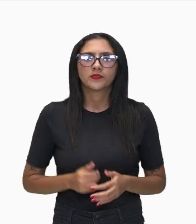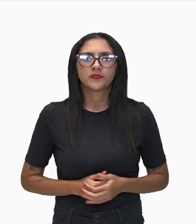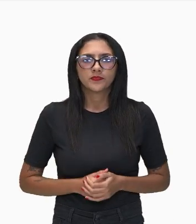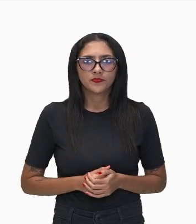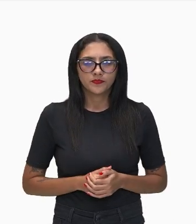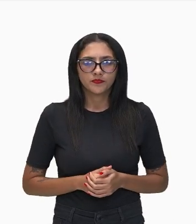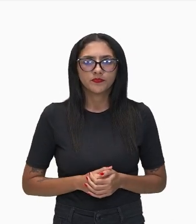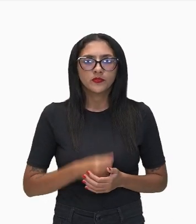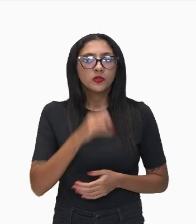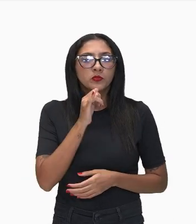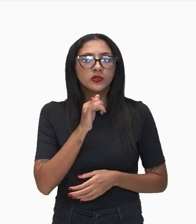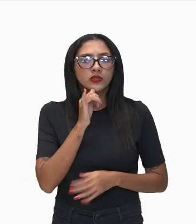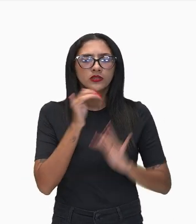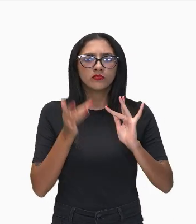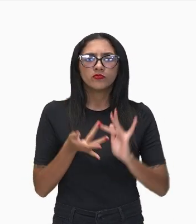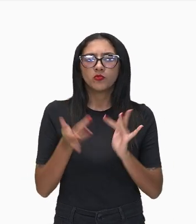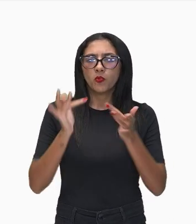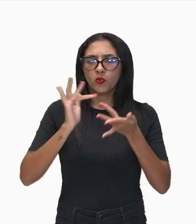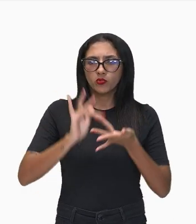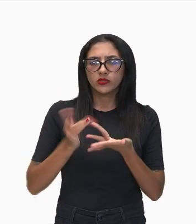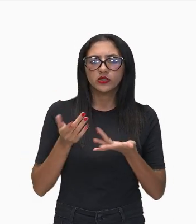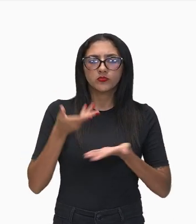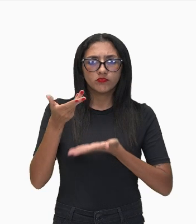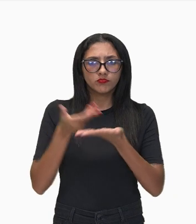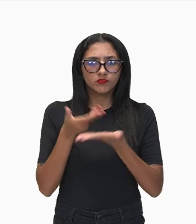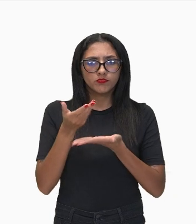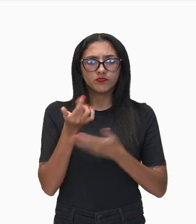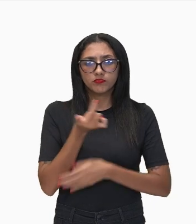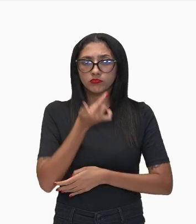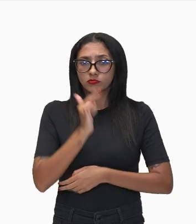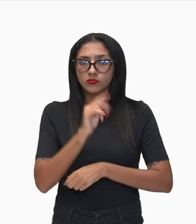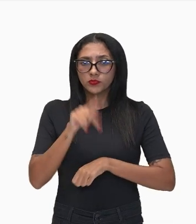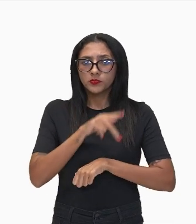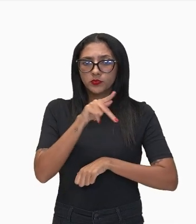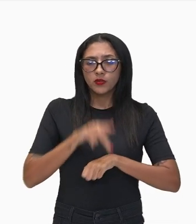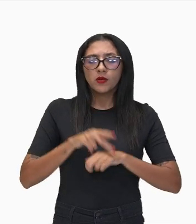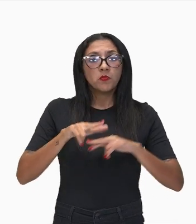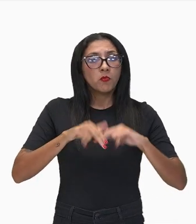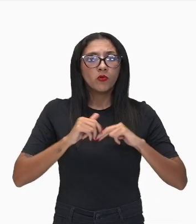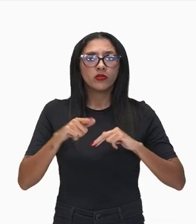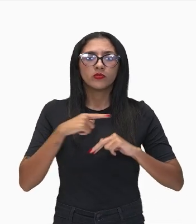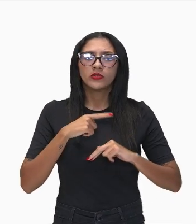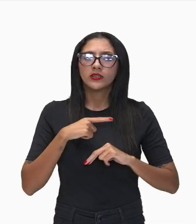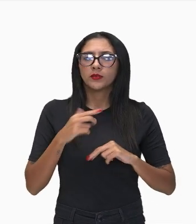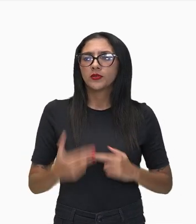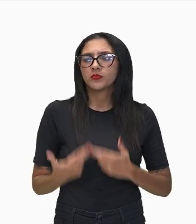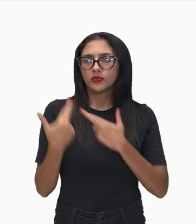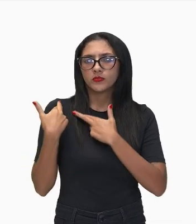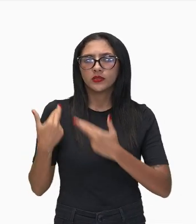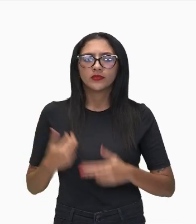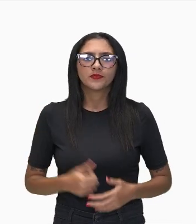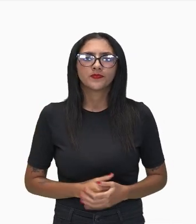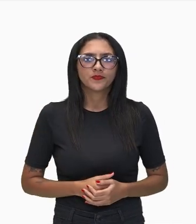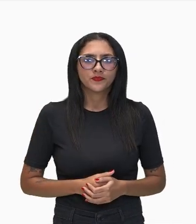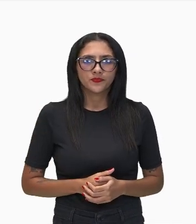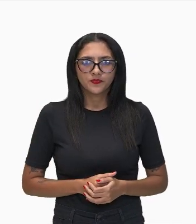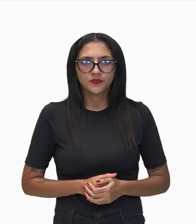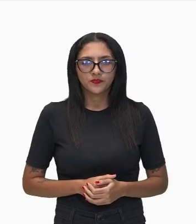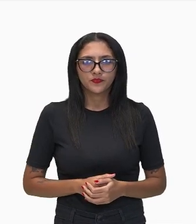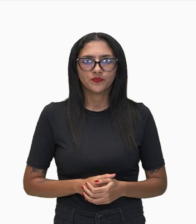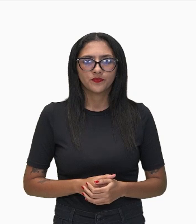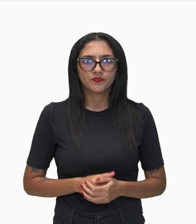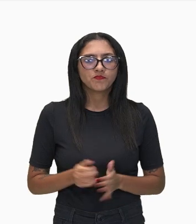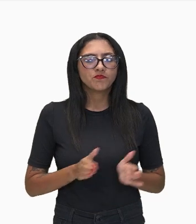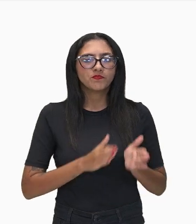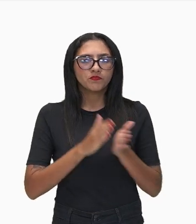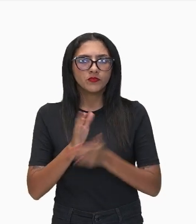no contexto internacional. Então, ele vai ter essa função aí. O chefe de governo, ele